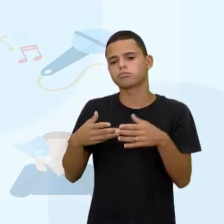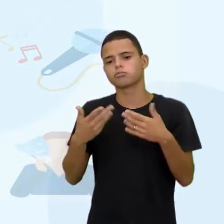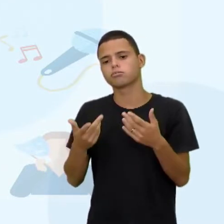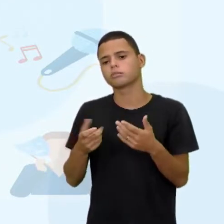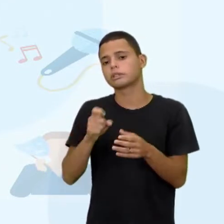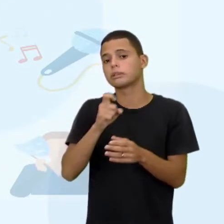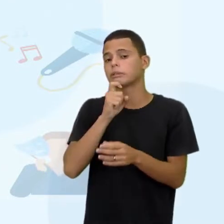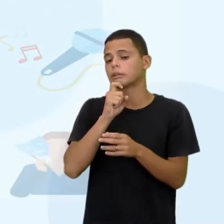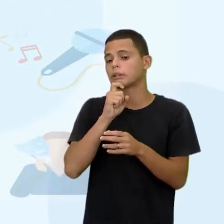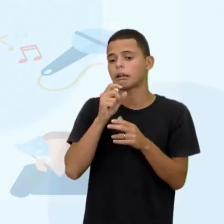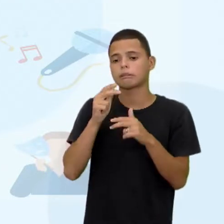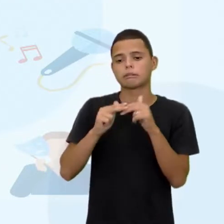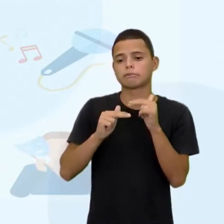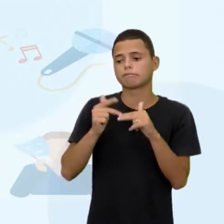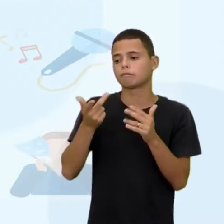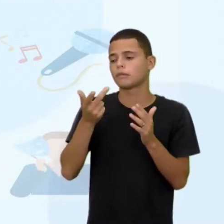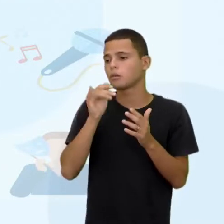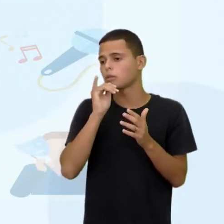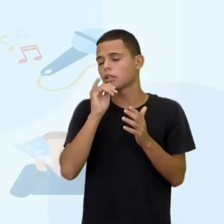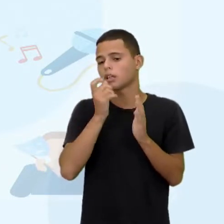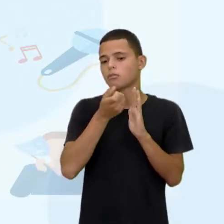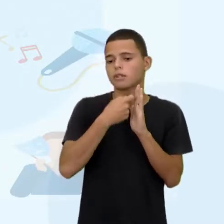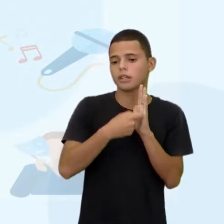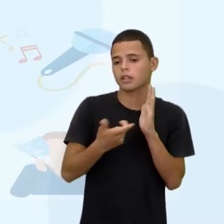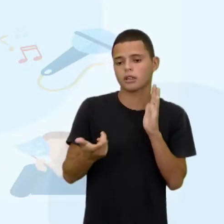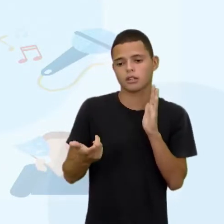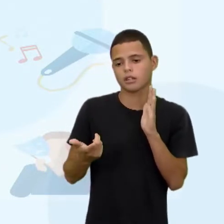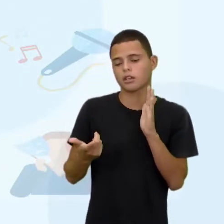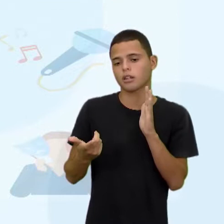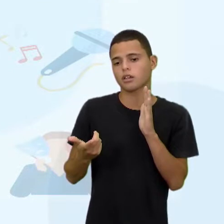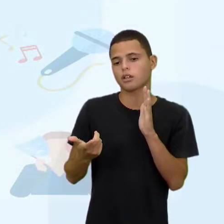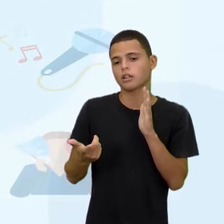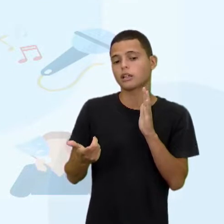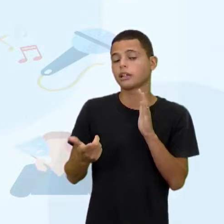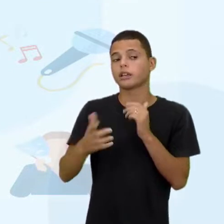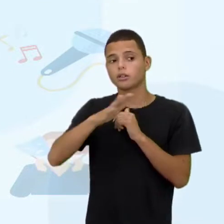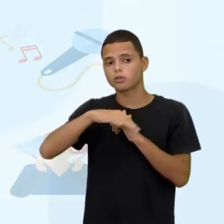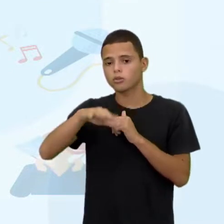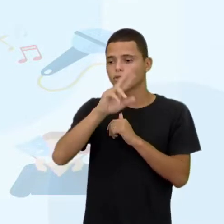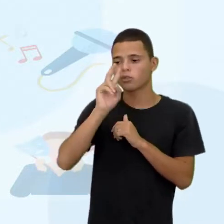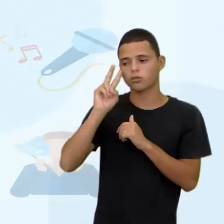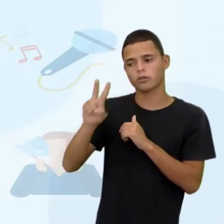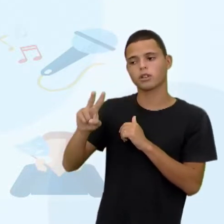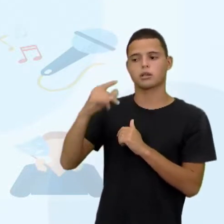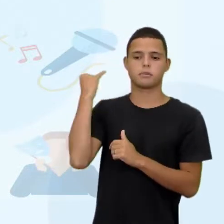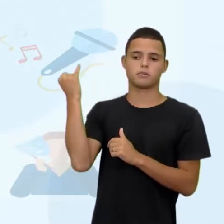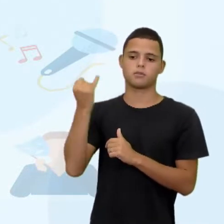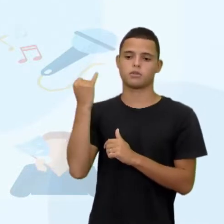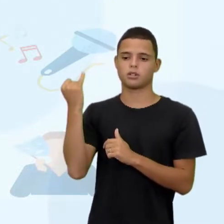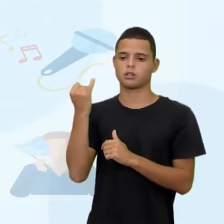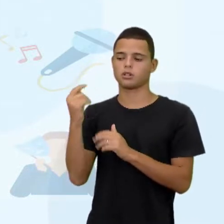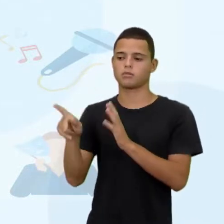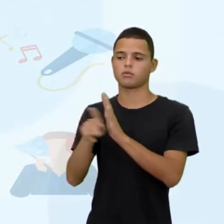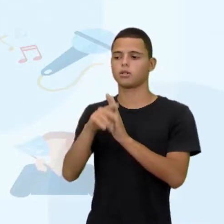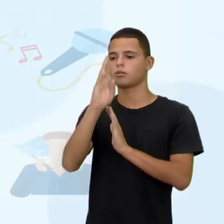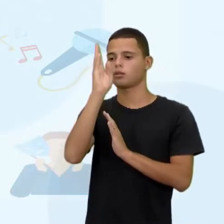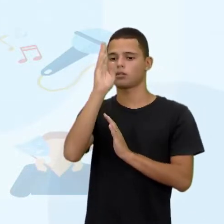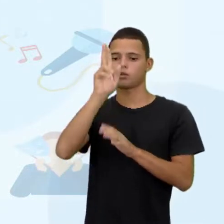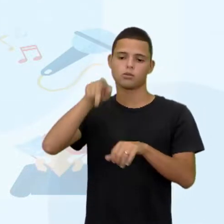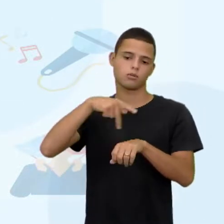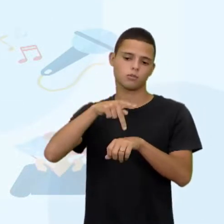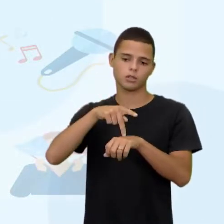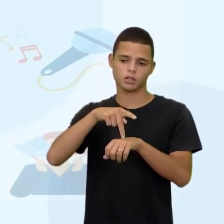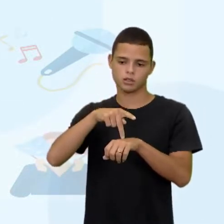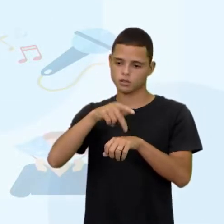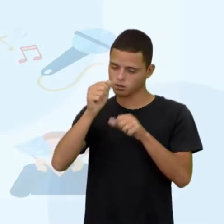e imaterial, considerado importante para a identidade de cada país. Ó, tem umas palavrinhas aí